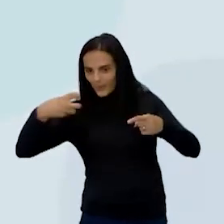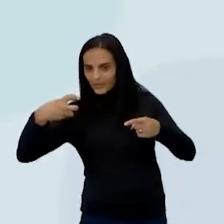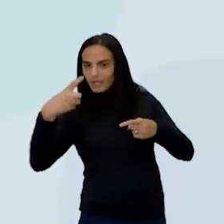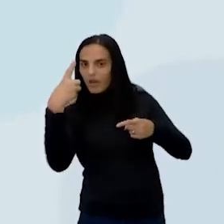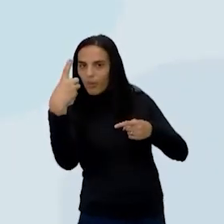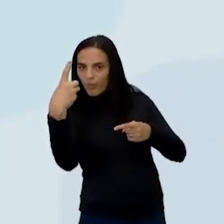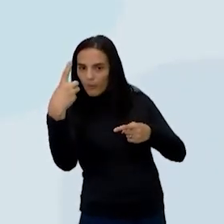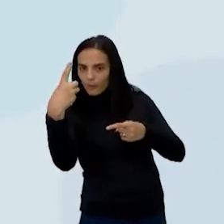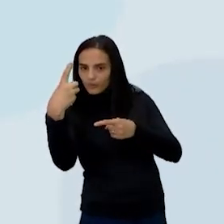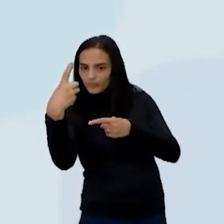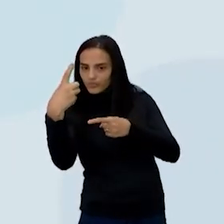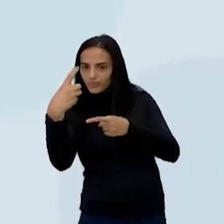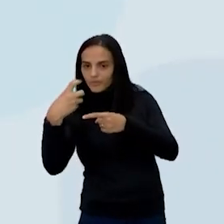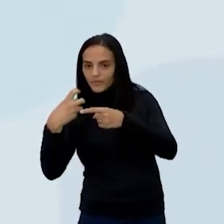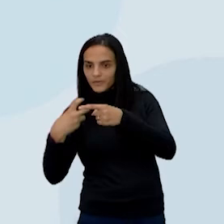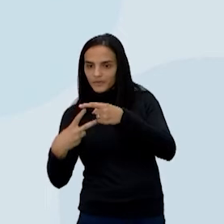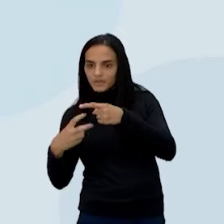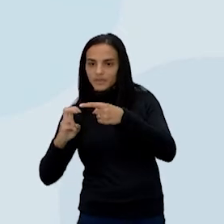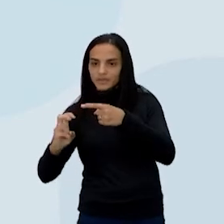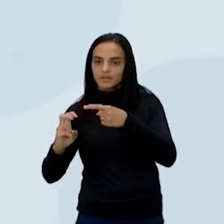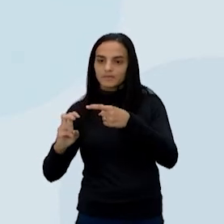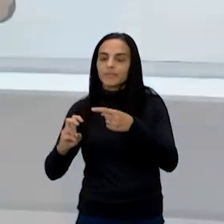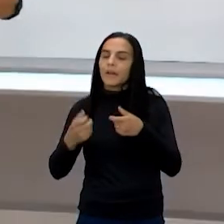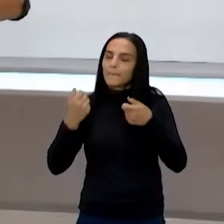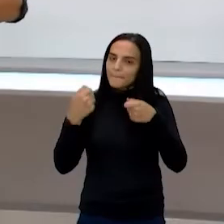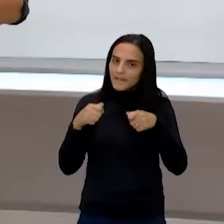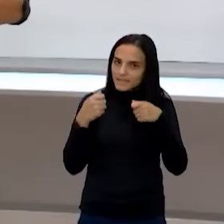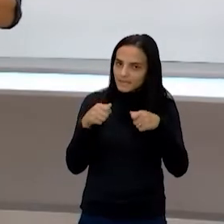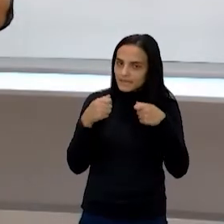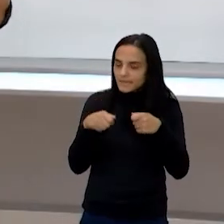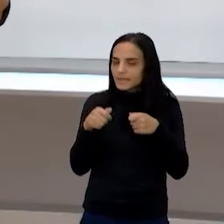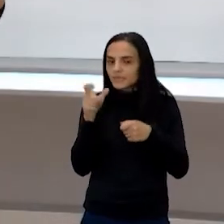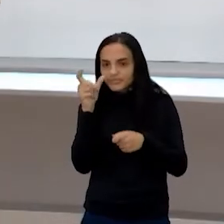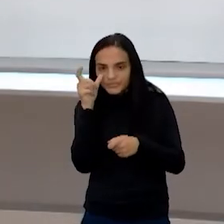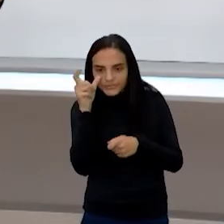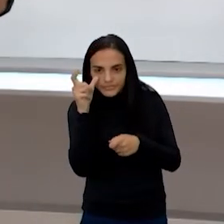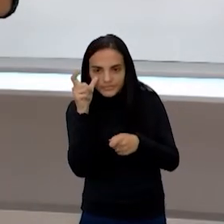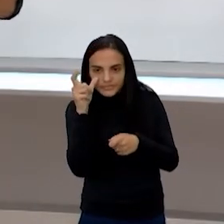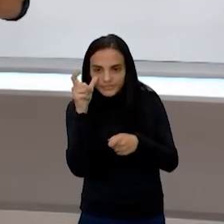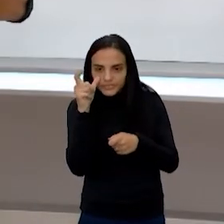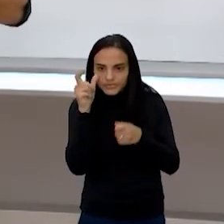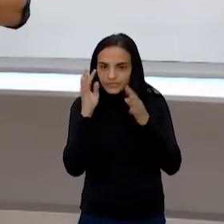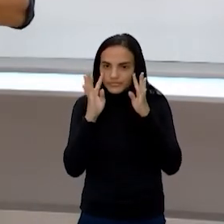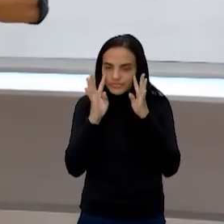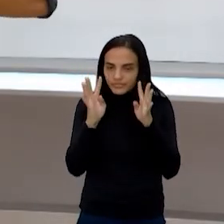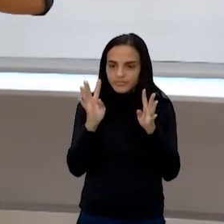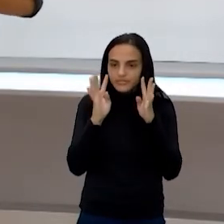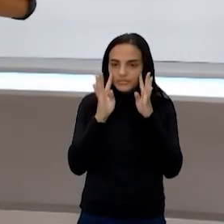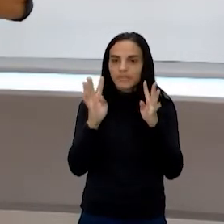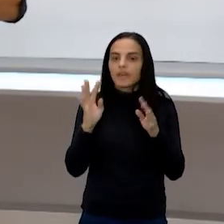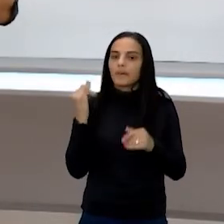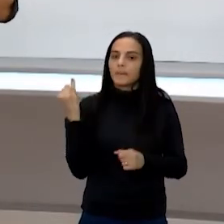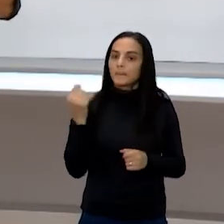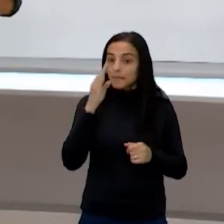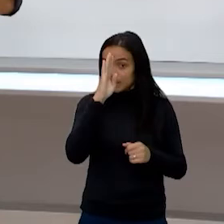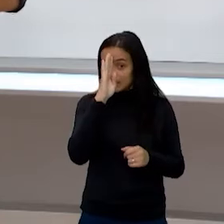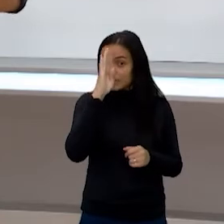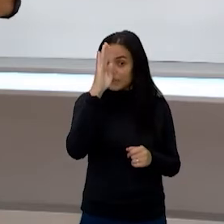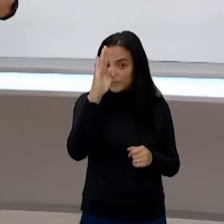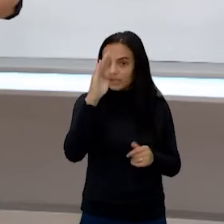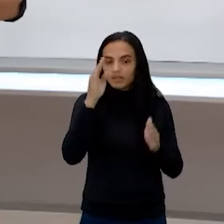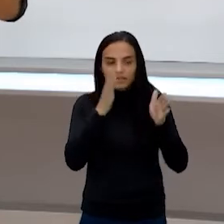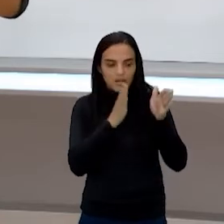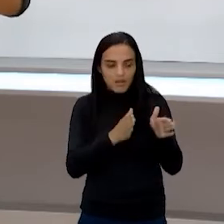fácil? É bem tranquilo, né? Basta que você preste bastante atenção, principalmente na ordem em que esses